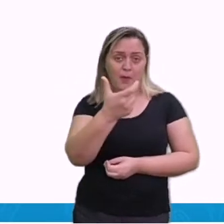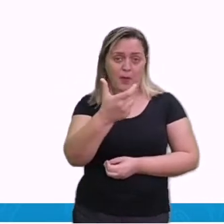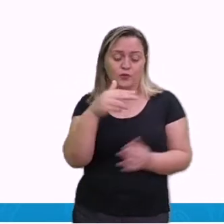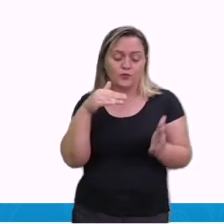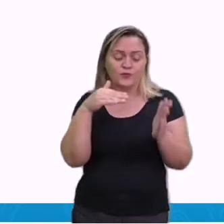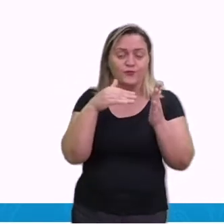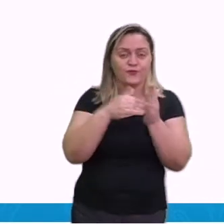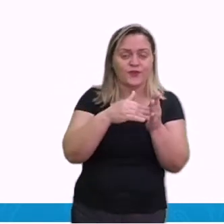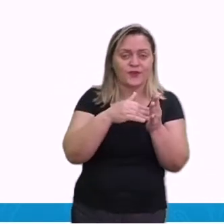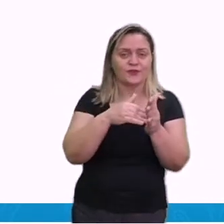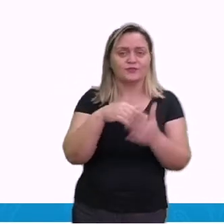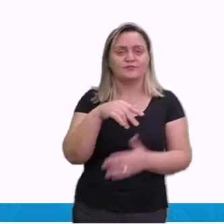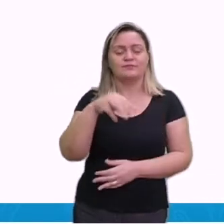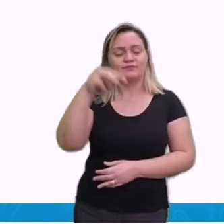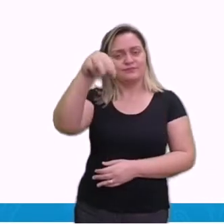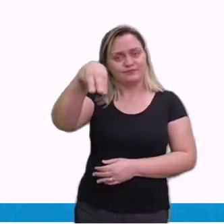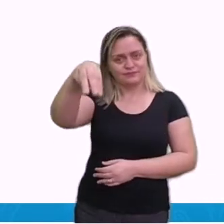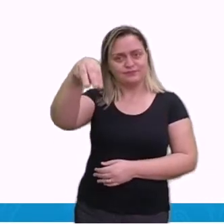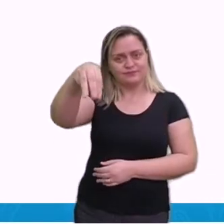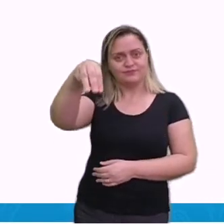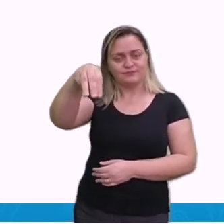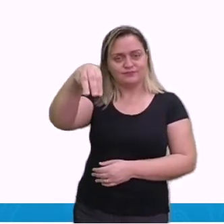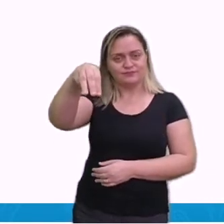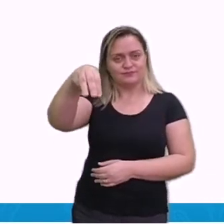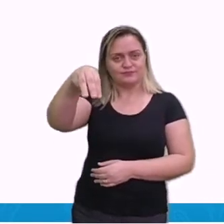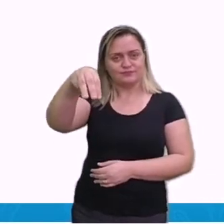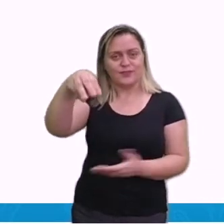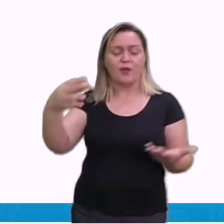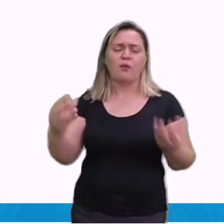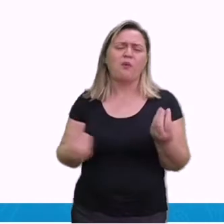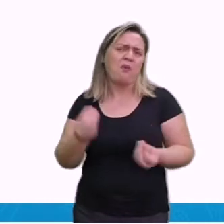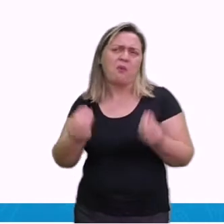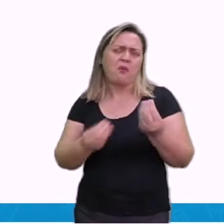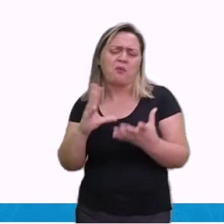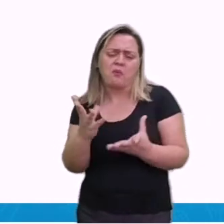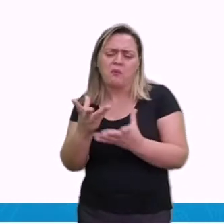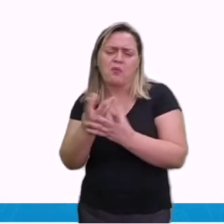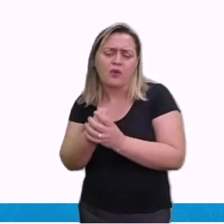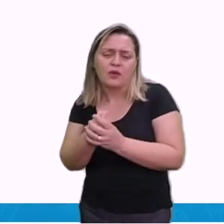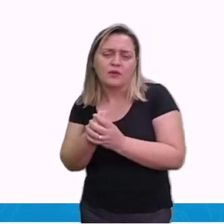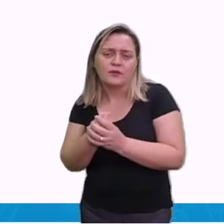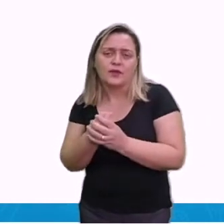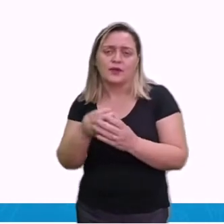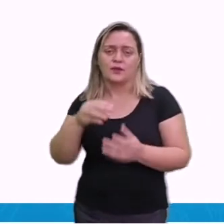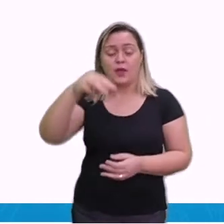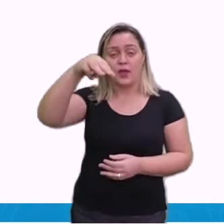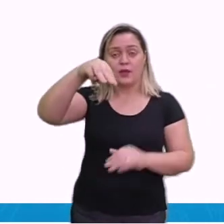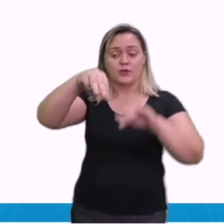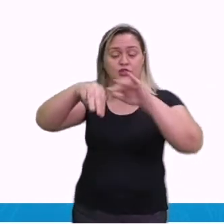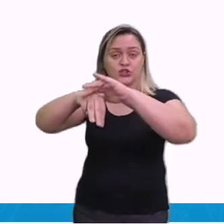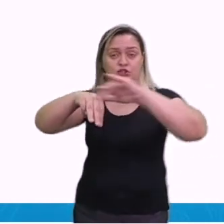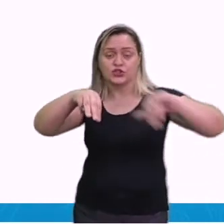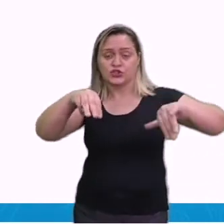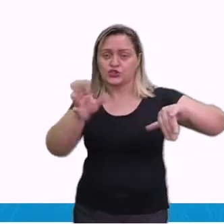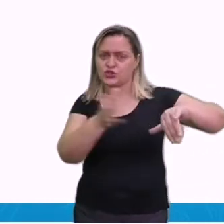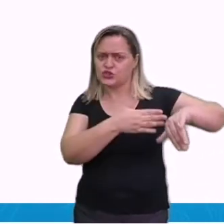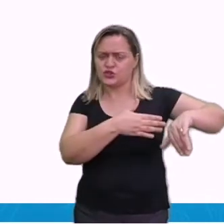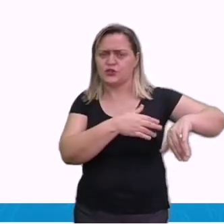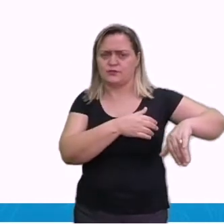o S, eu vou ter que tirar a letra M e colocar N e S. Então, vai se transformar